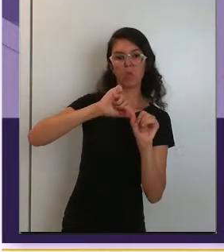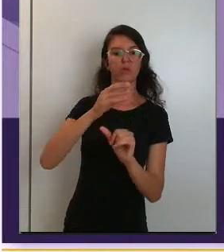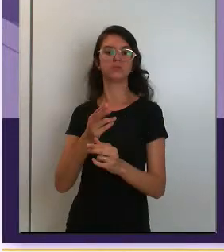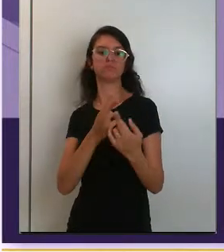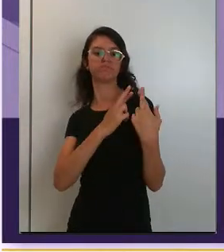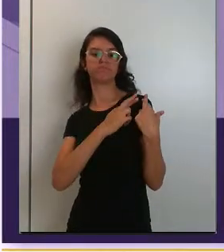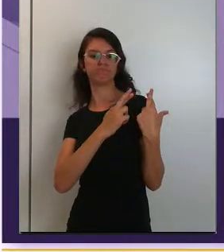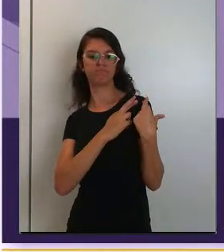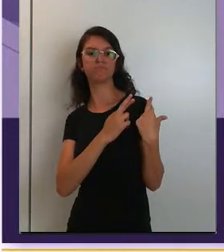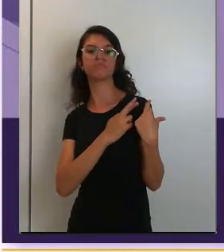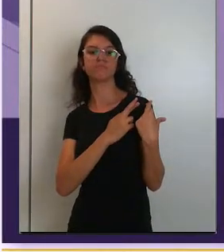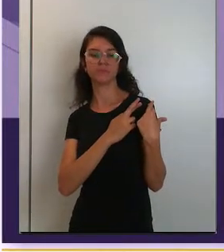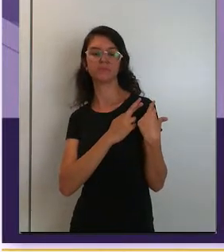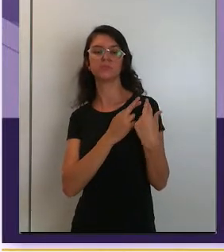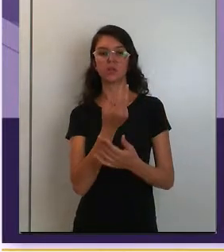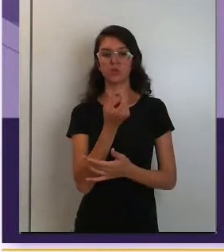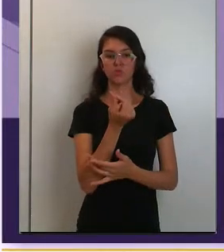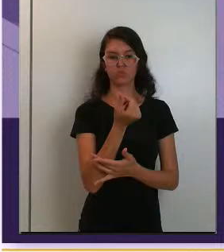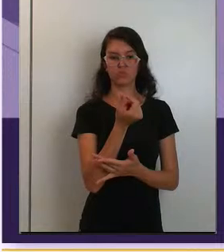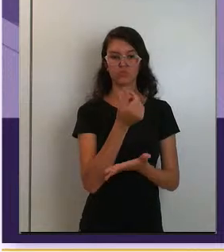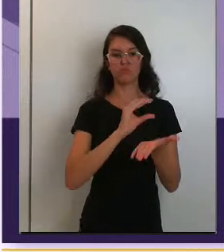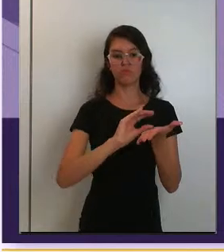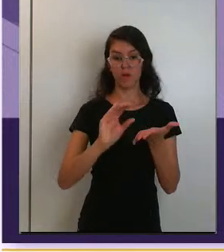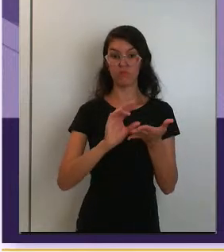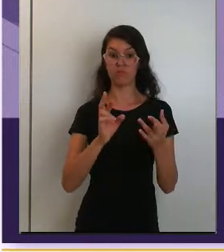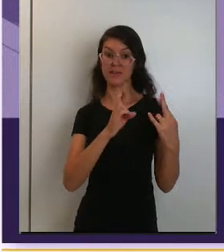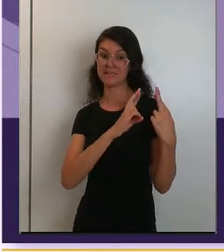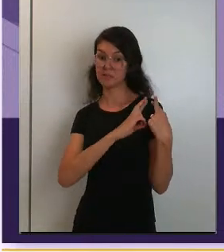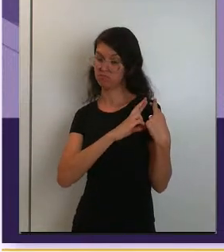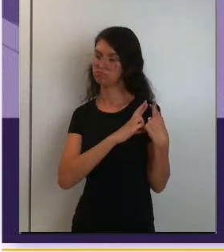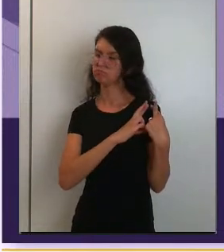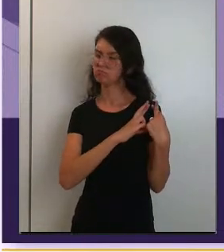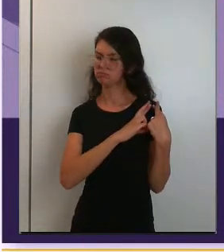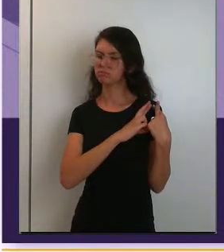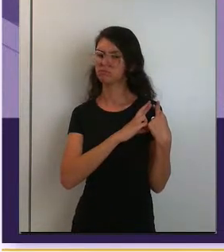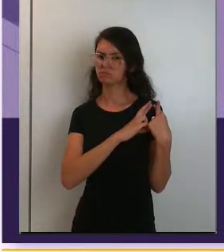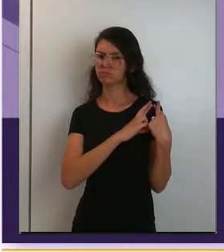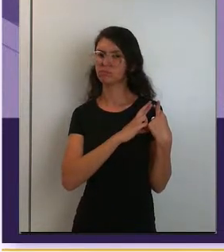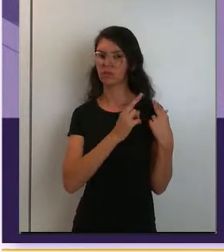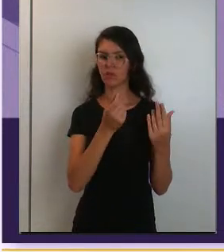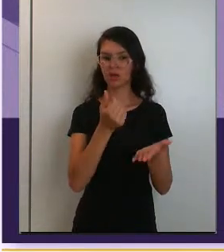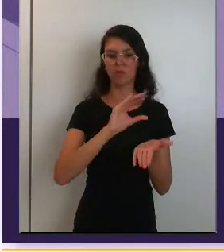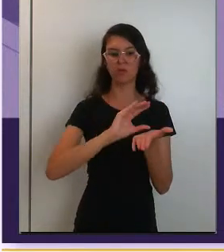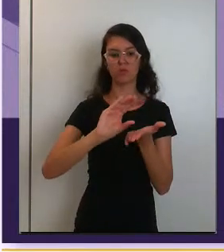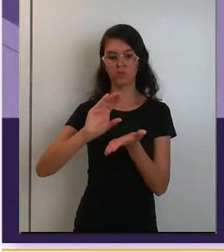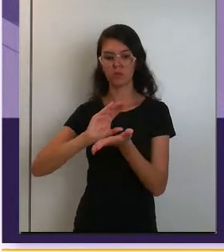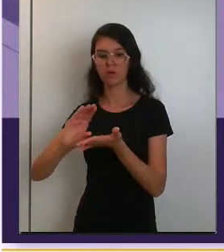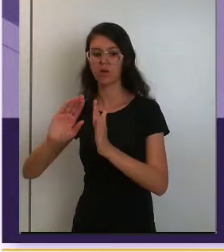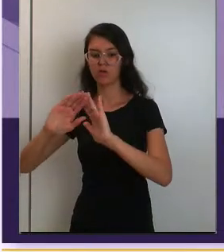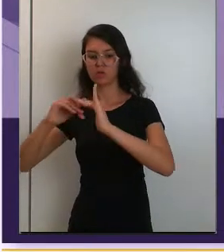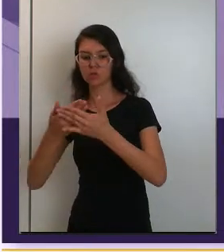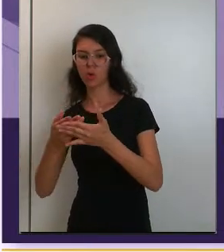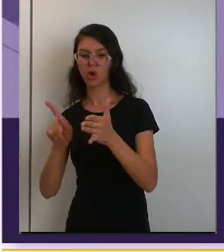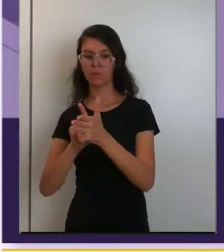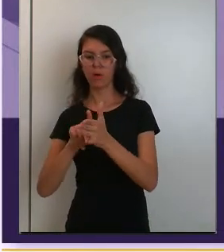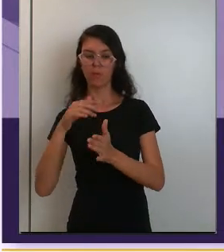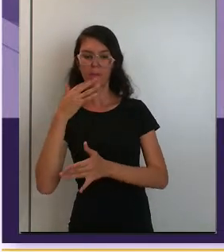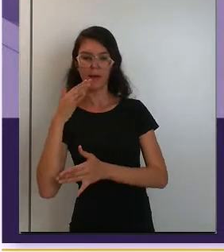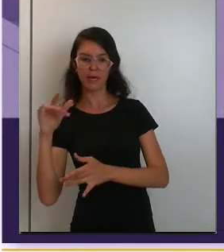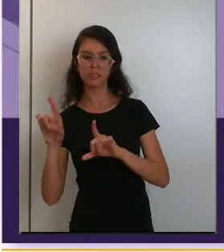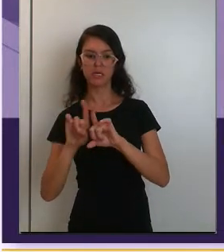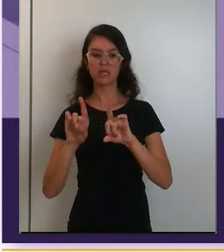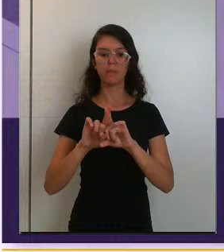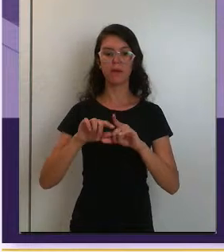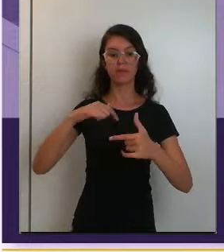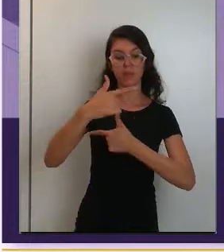responsabilidade desse custeio. Essa responsabilidade do custeio de creches, de serviços públicos de